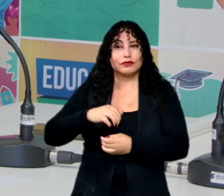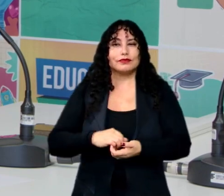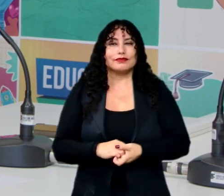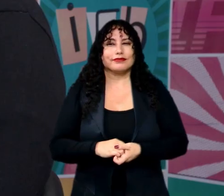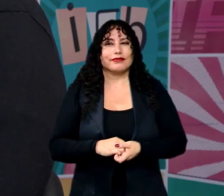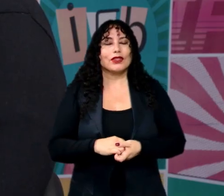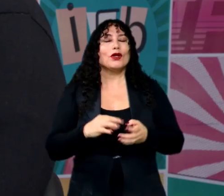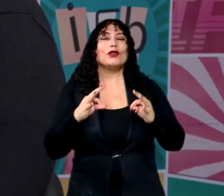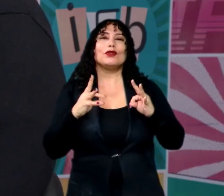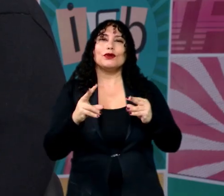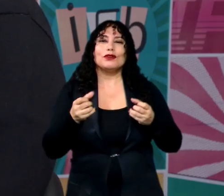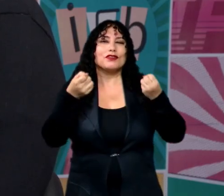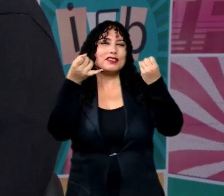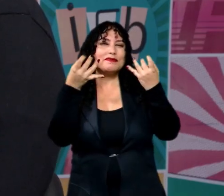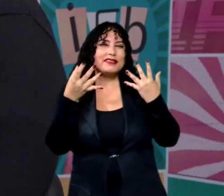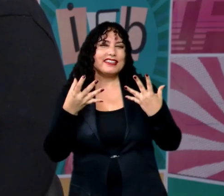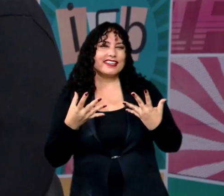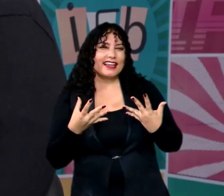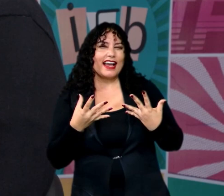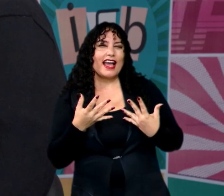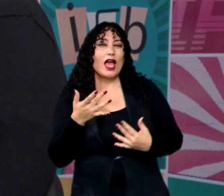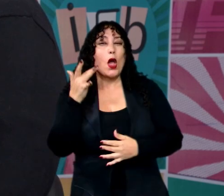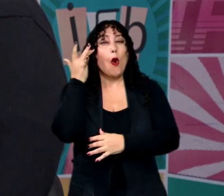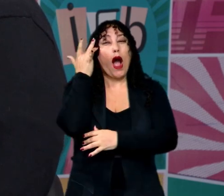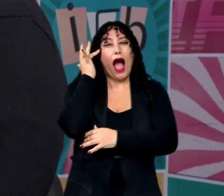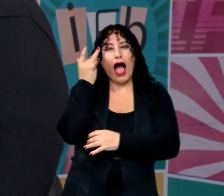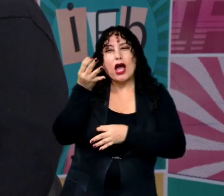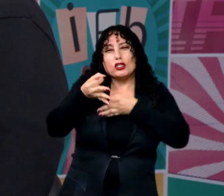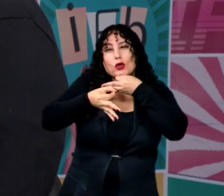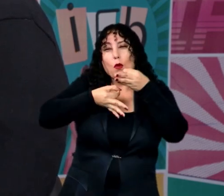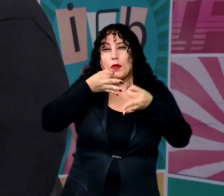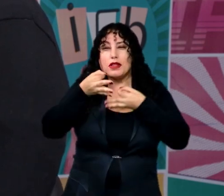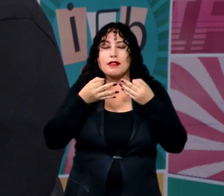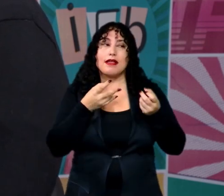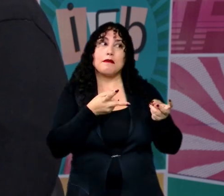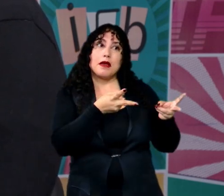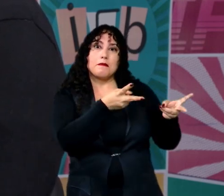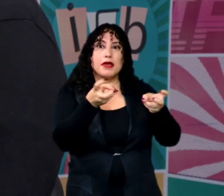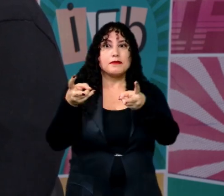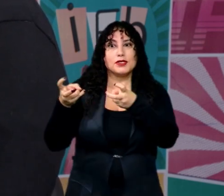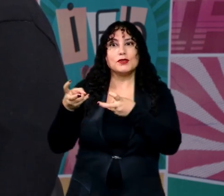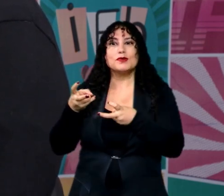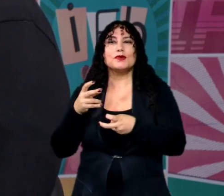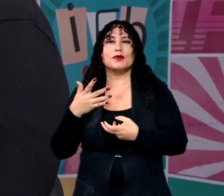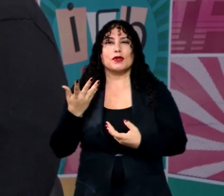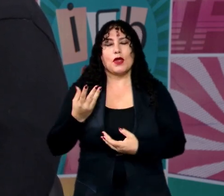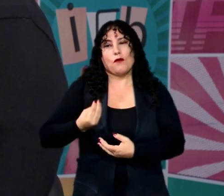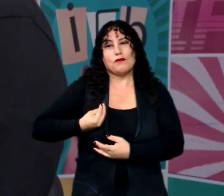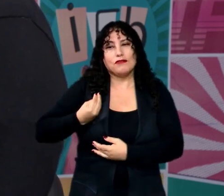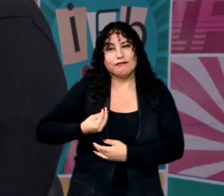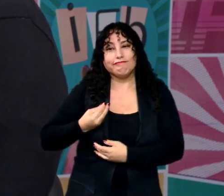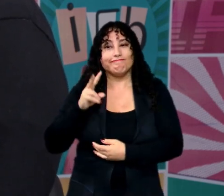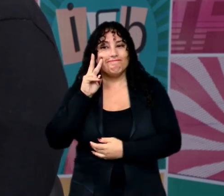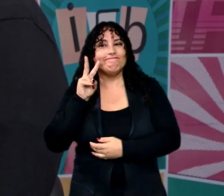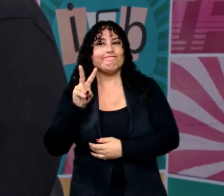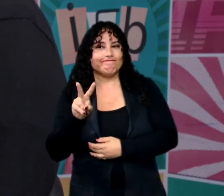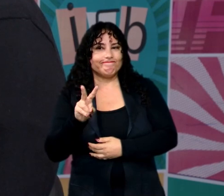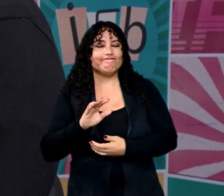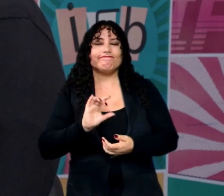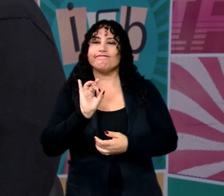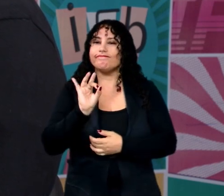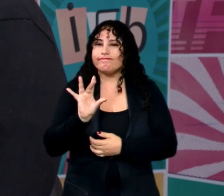Olha, tudo que eu falar sobre isso aqui vai ser mais no achismo mesmo e na Sim. minha própria percepção do que eu Aham. vivo e vejo,